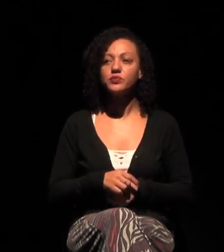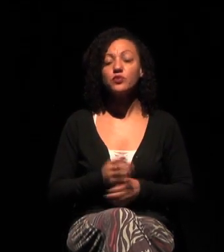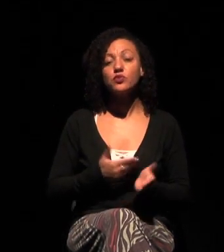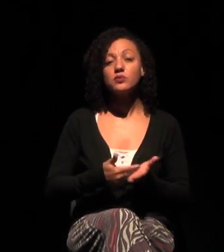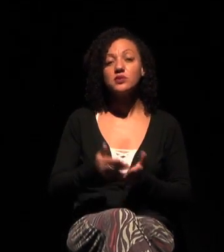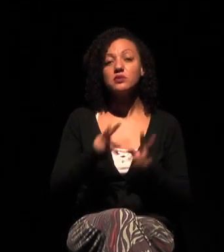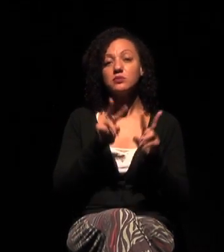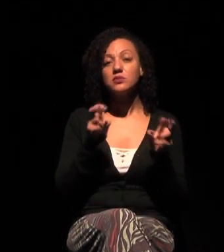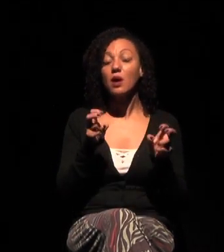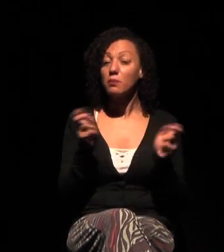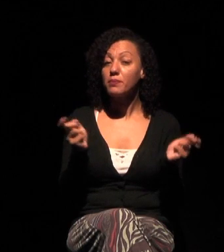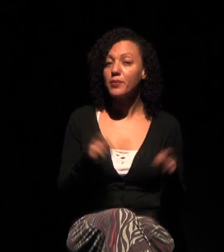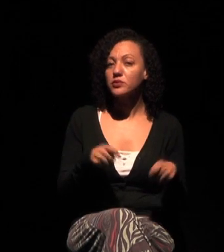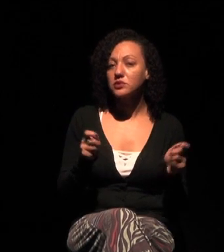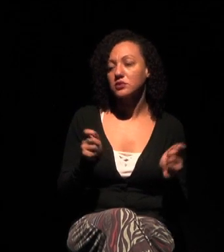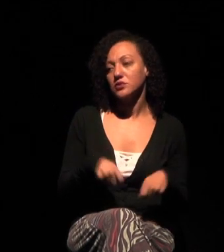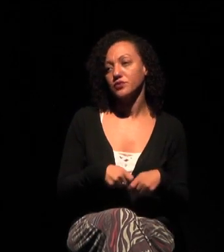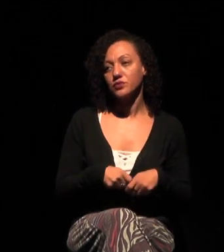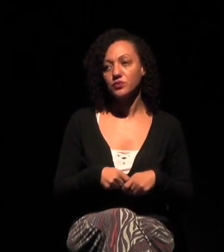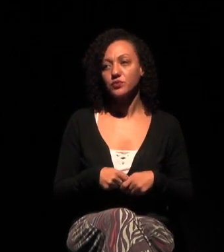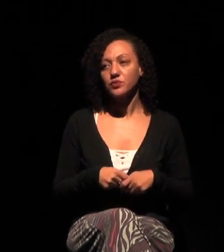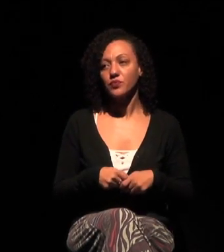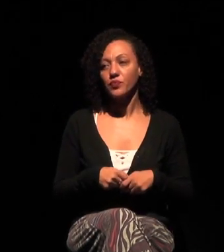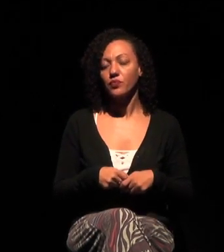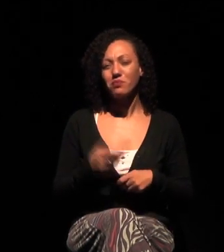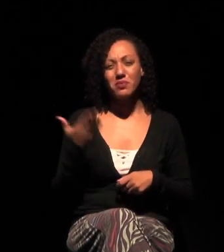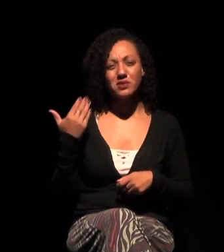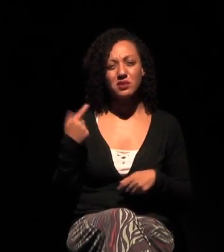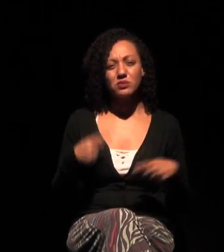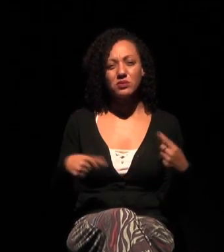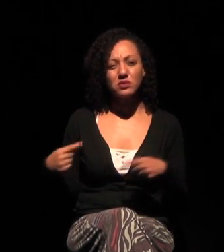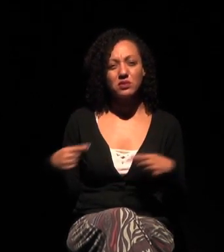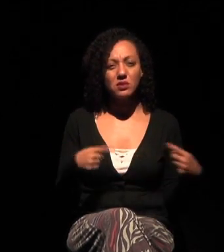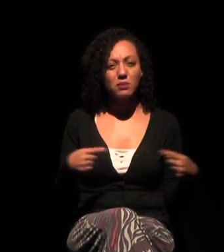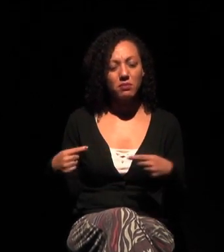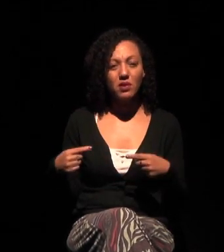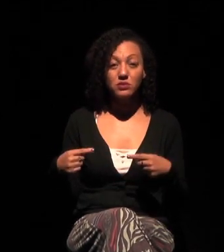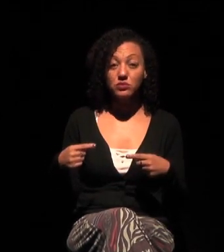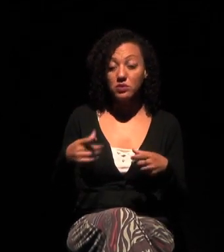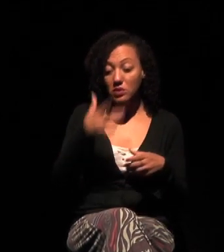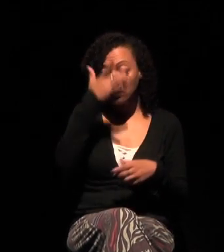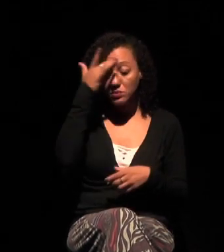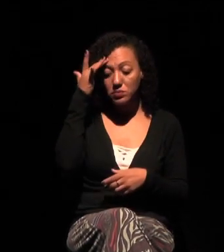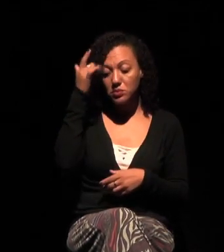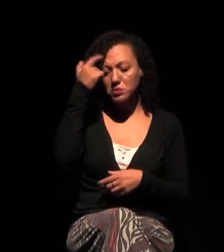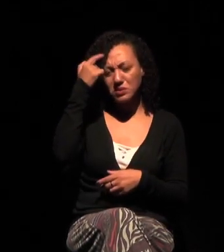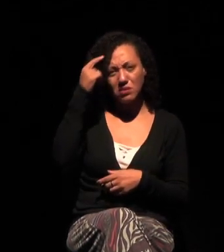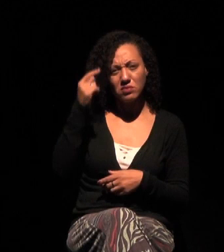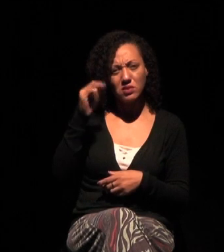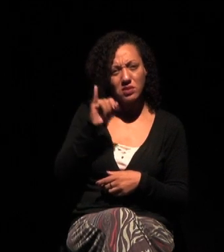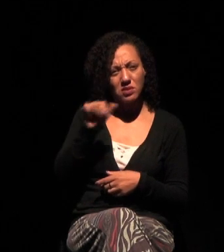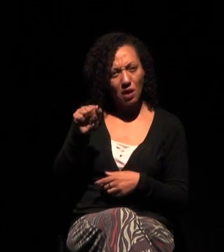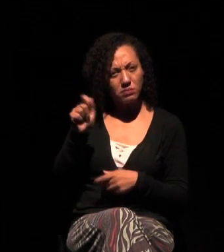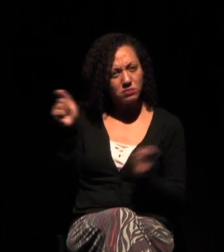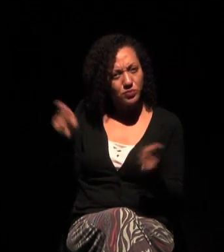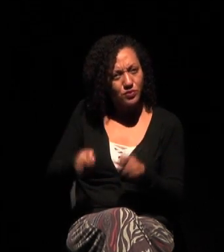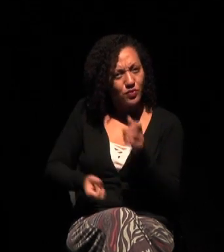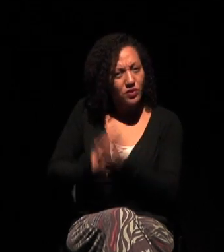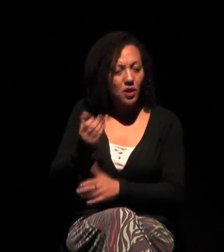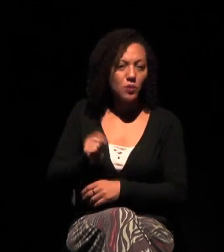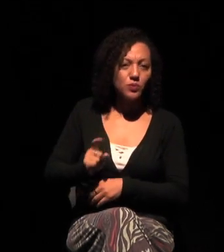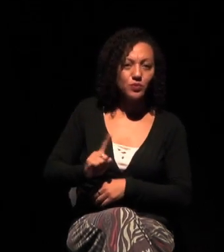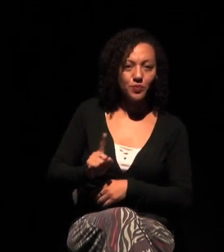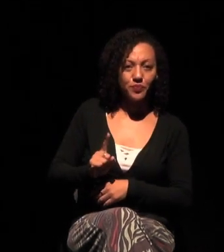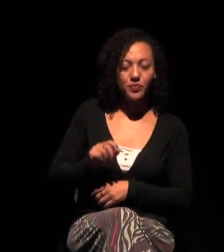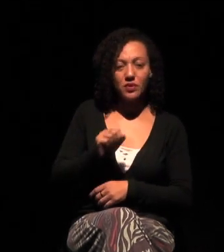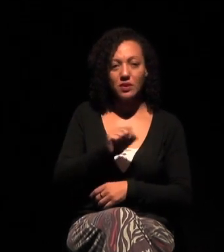então existe uma um debate desde a área começou a ser possível criar uma inteligência social e desde o trabalho do alan